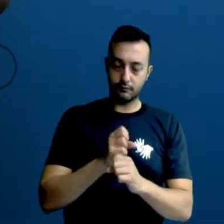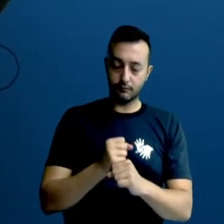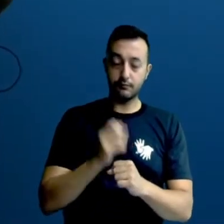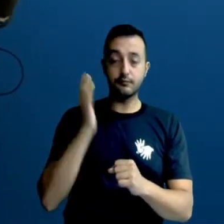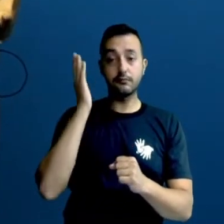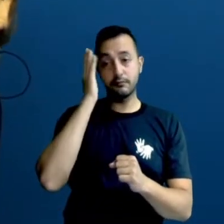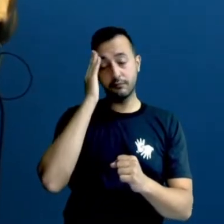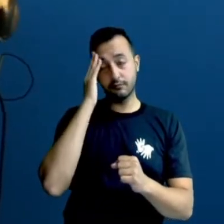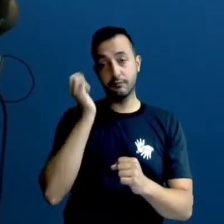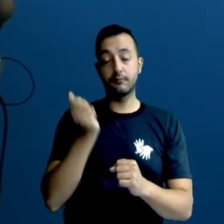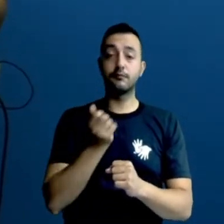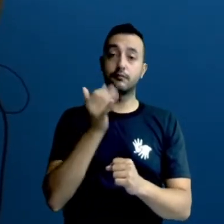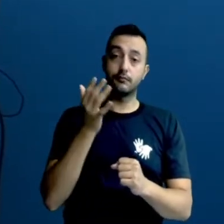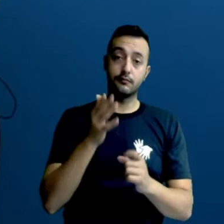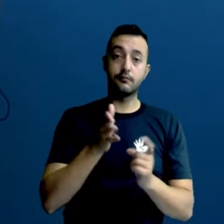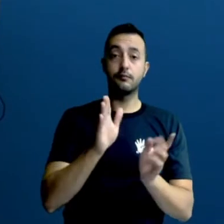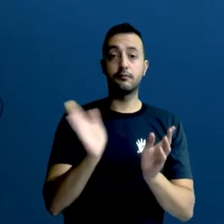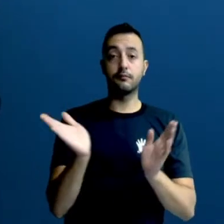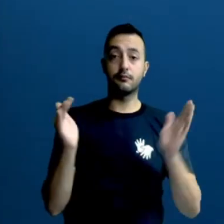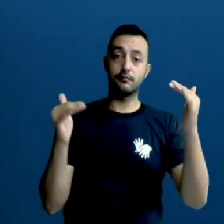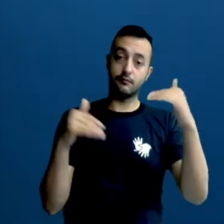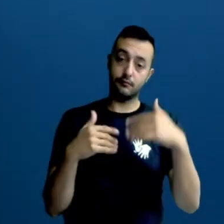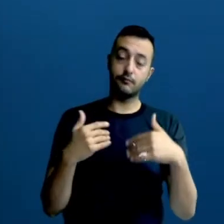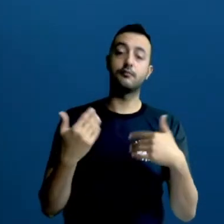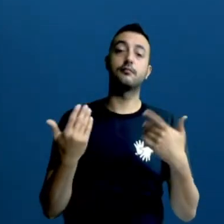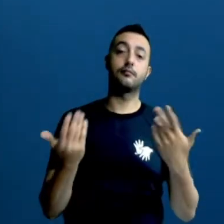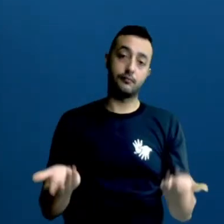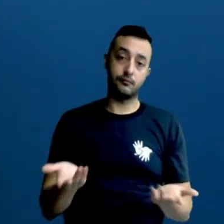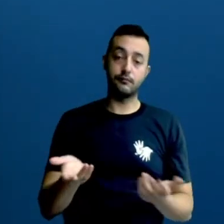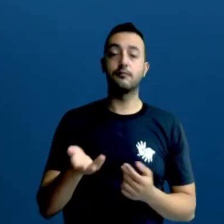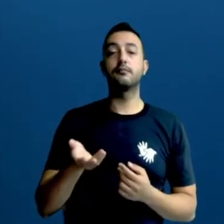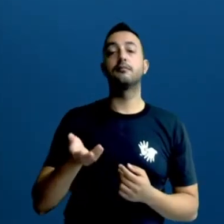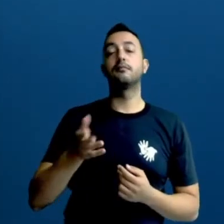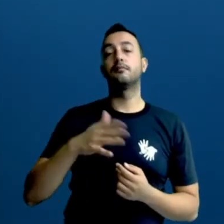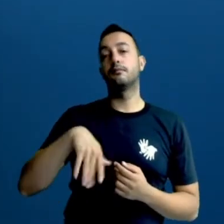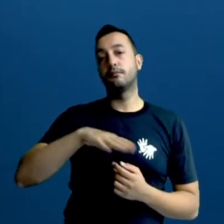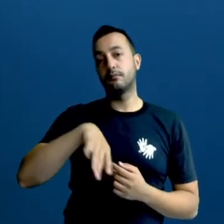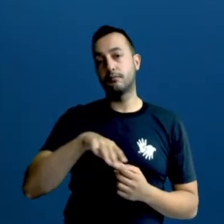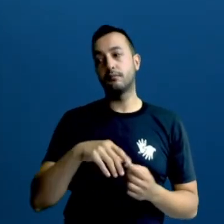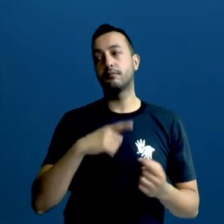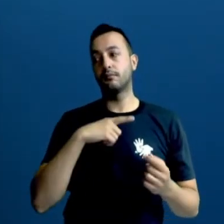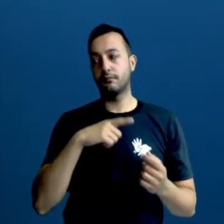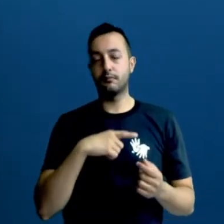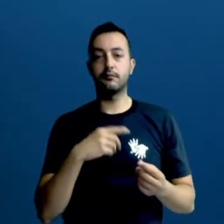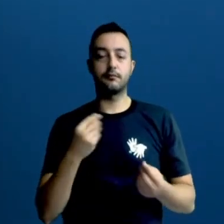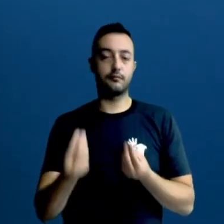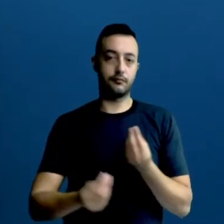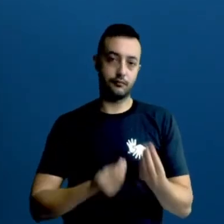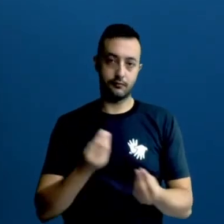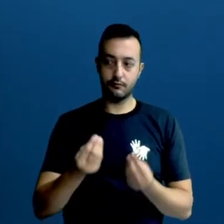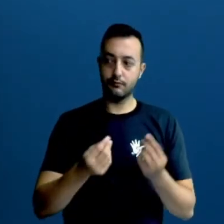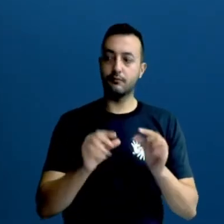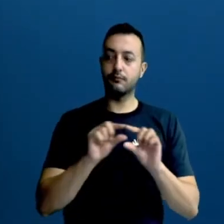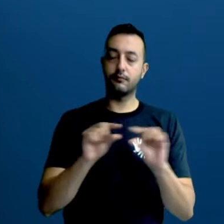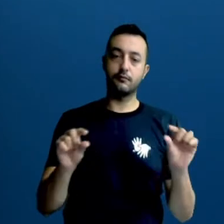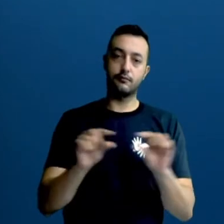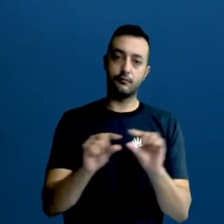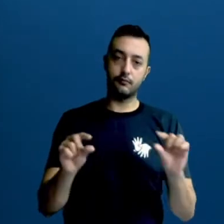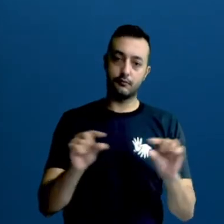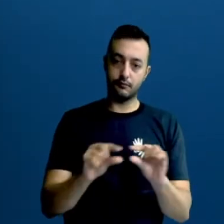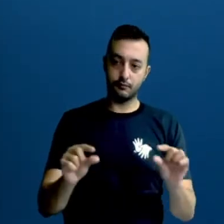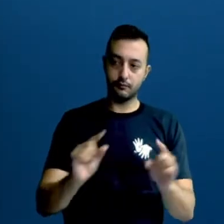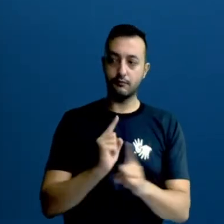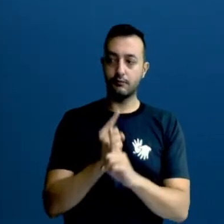de lados, consequentemente de vértices, né? Então, em geral, a expressão é essa daqui. A gente vai usar esta fórmula